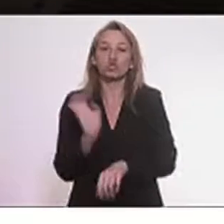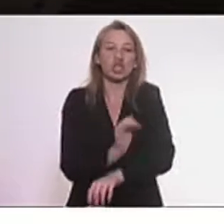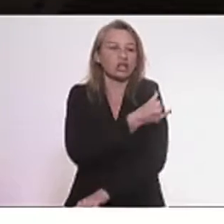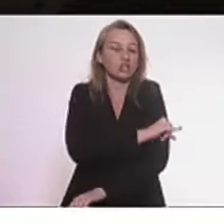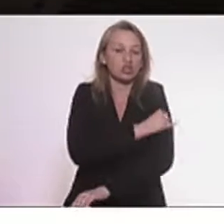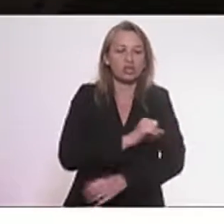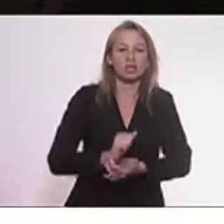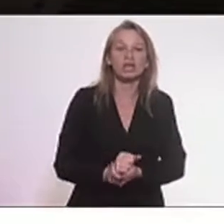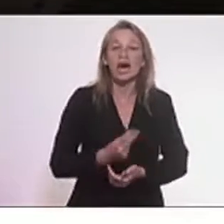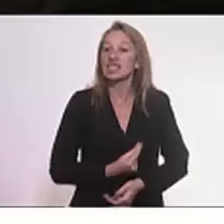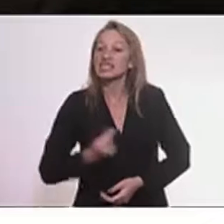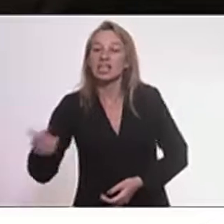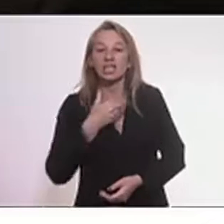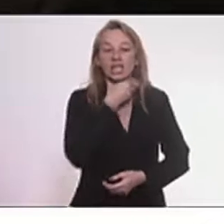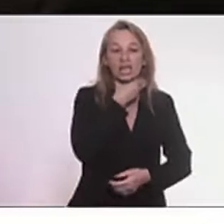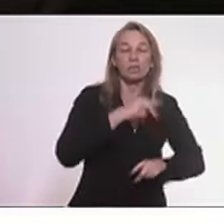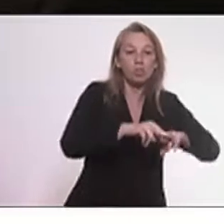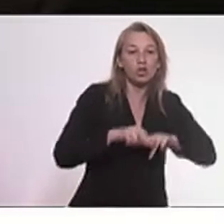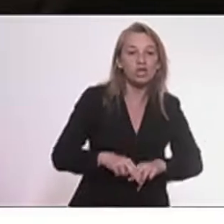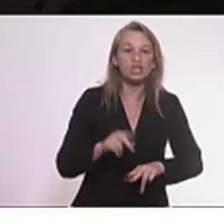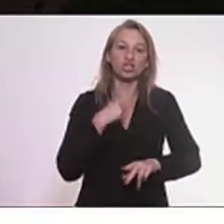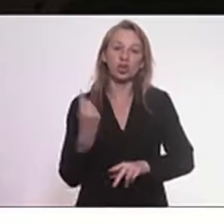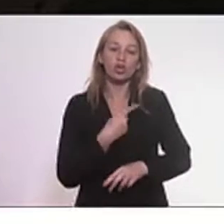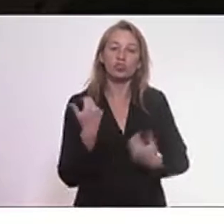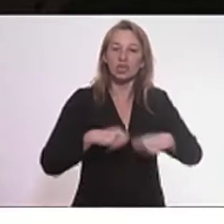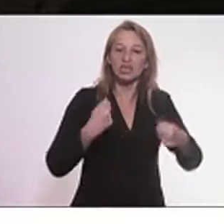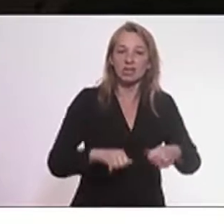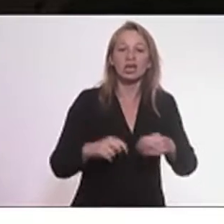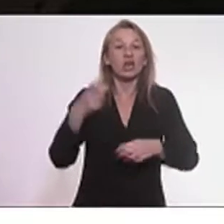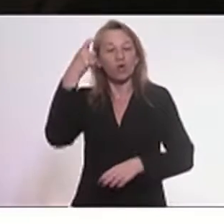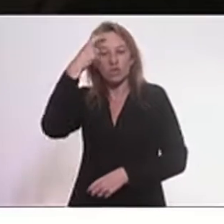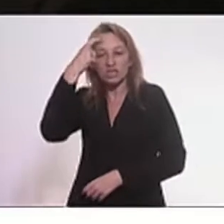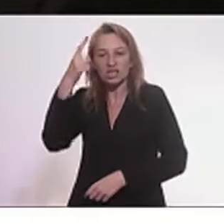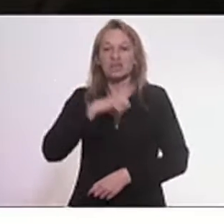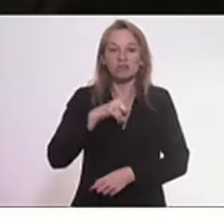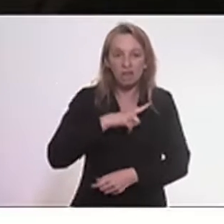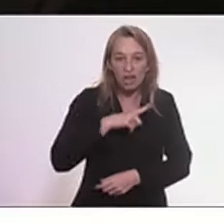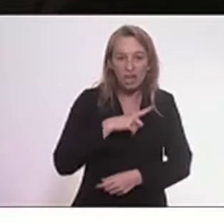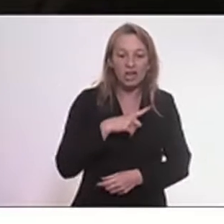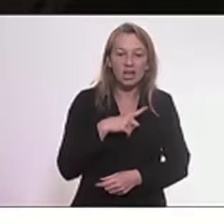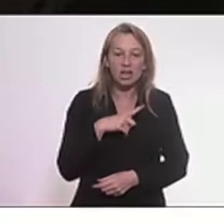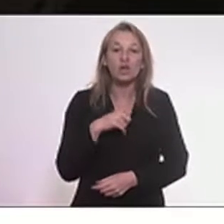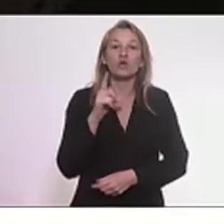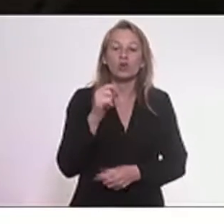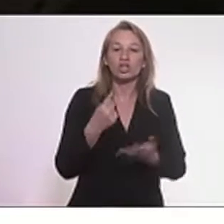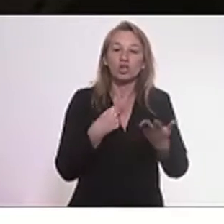sair do buraco. E, para isso, nós precisamos ter bastante consciência, bastante